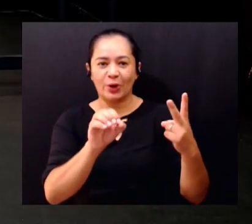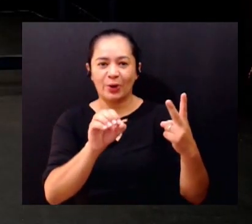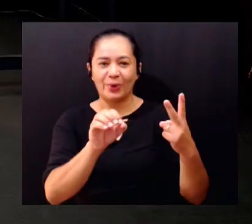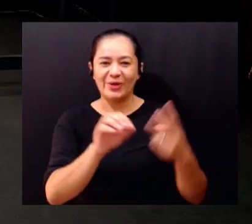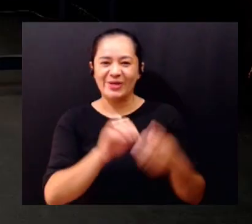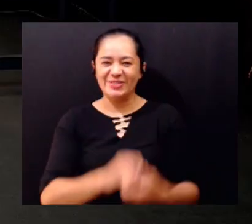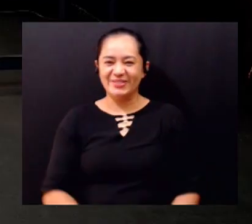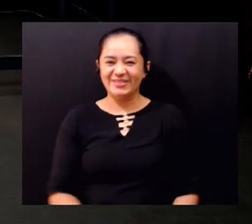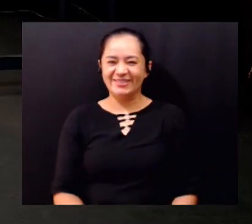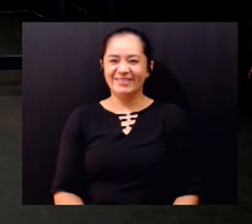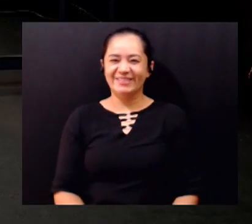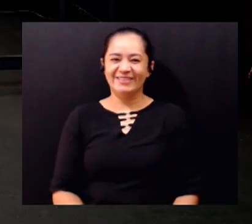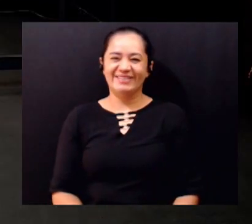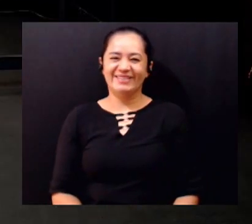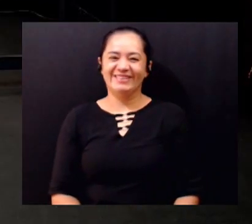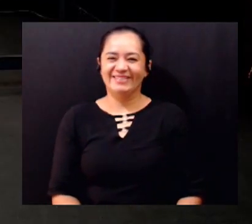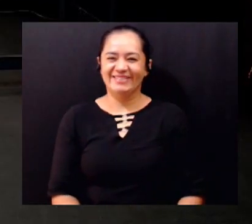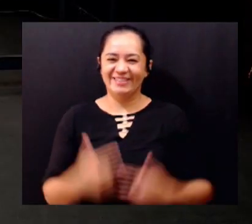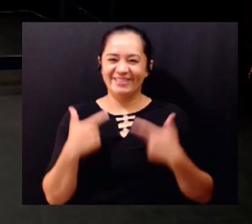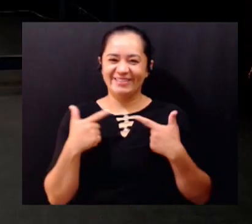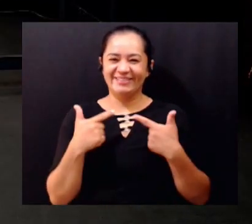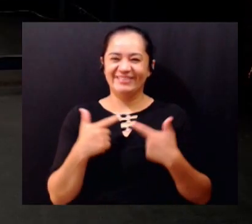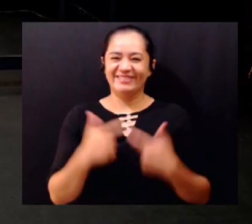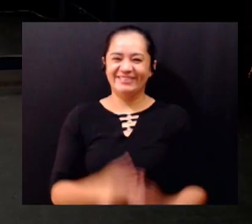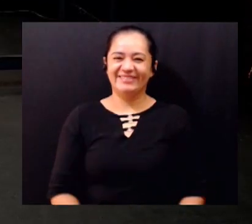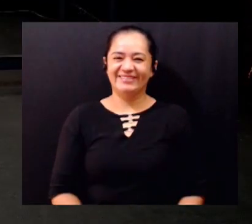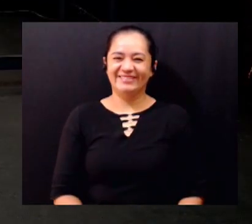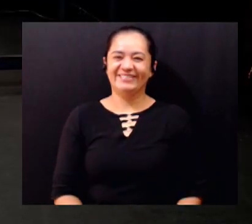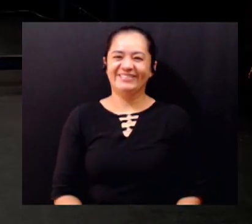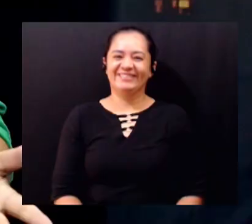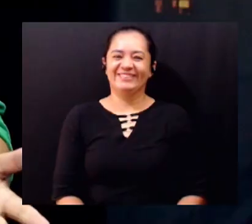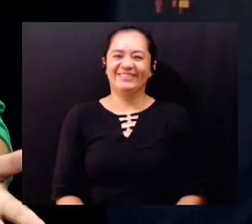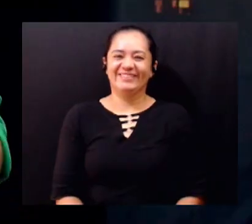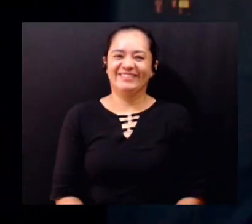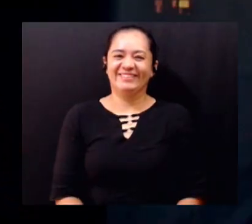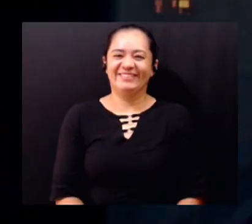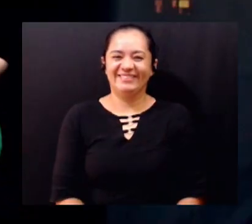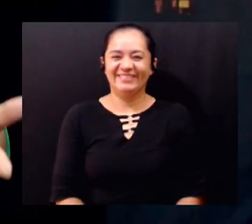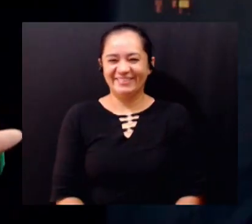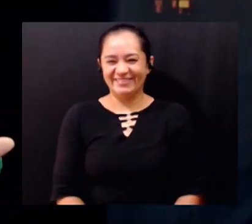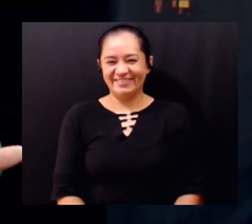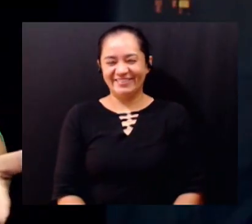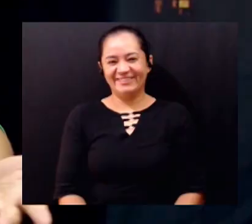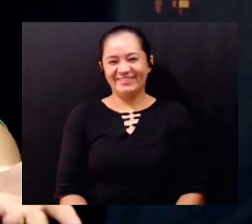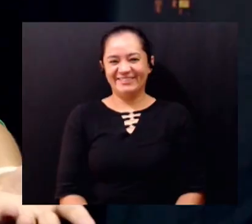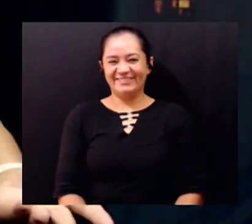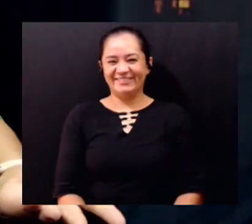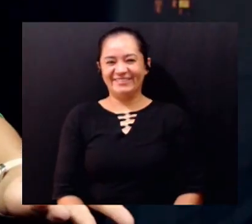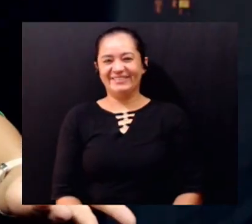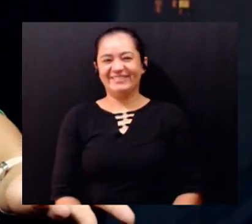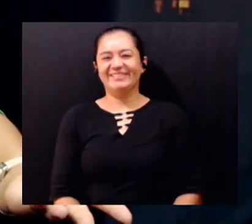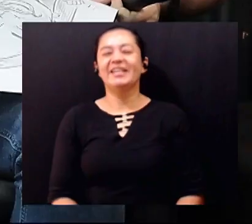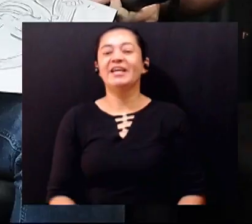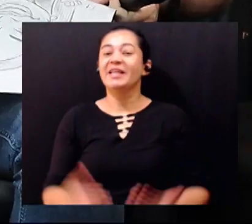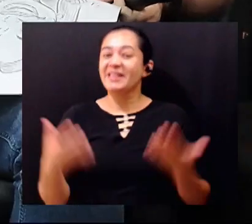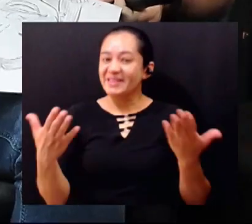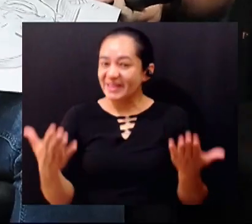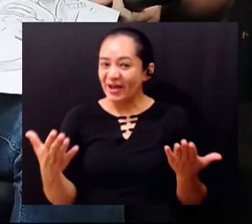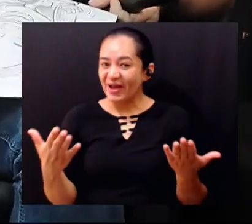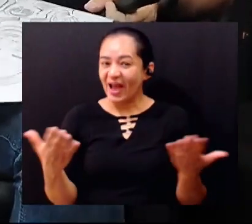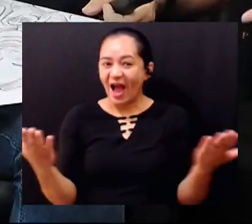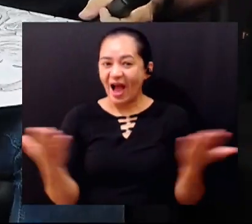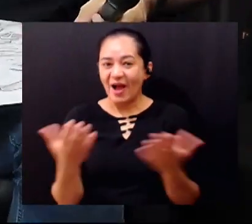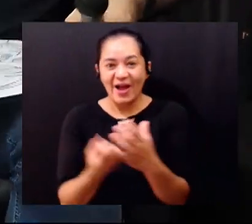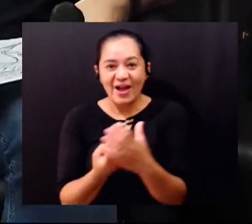Aí, ó, mais um personagem, professor Diego. Por que não, né? Quem sabe nasce um personagem agora nesse momento? Então.